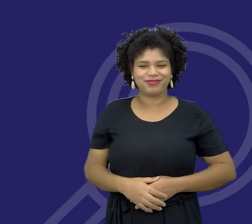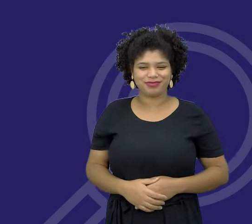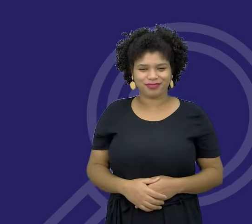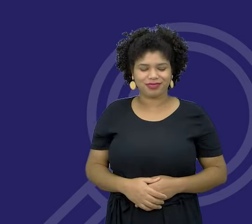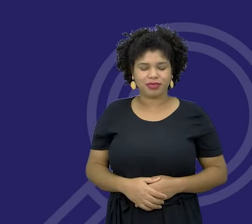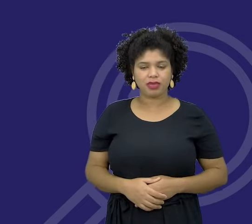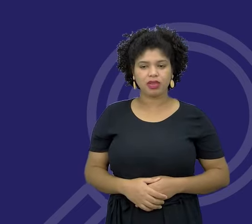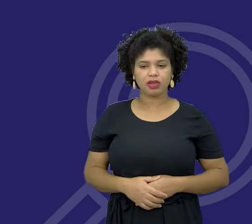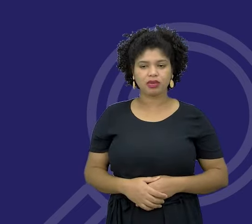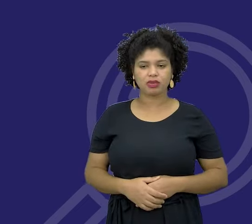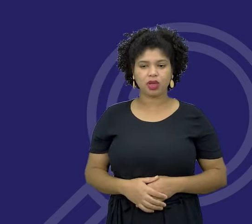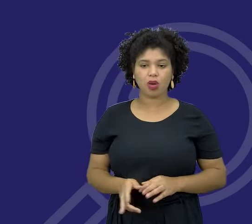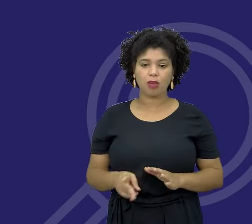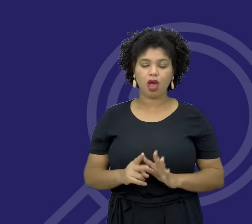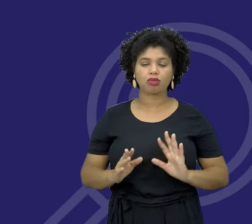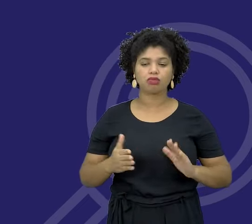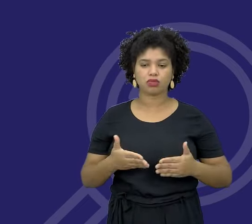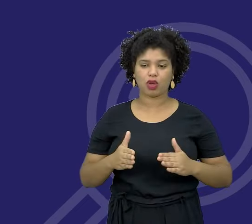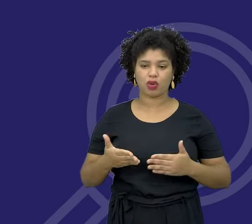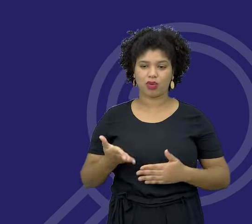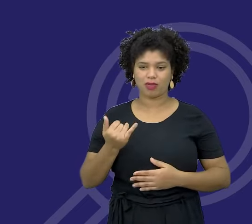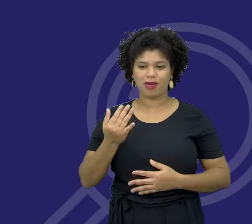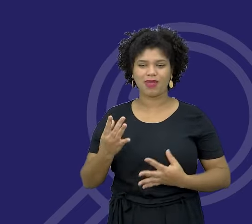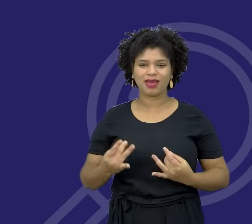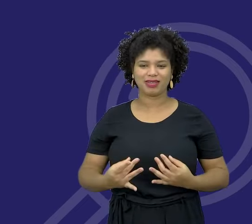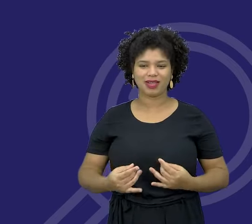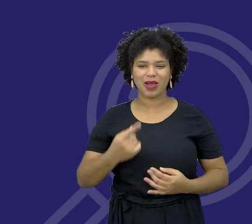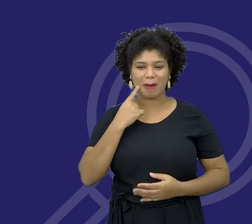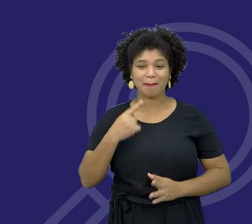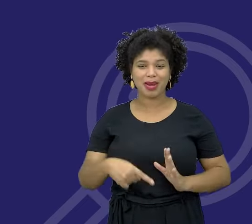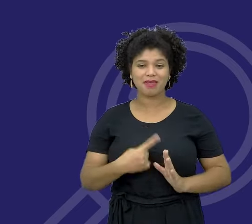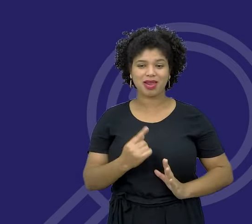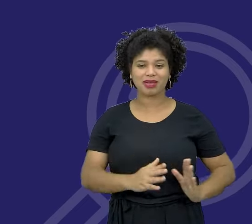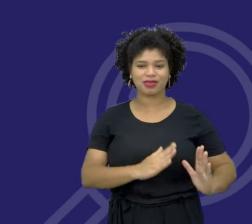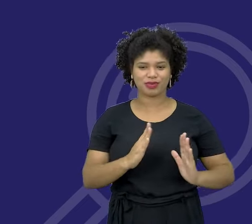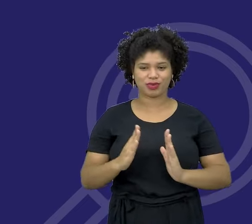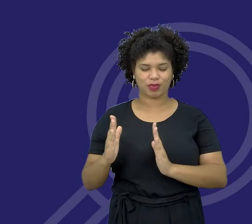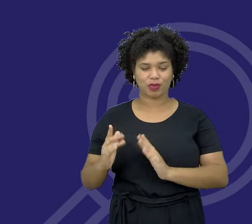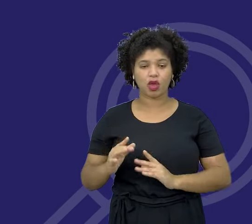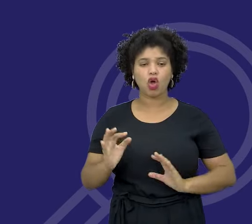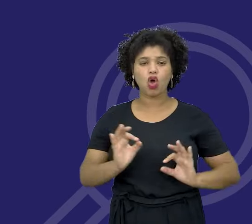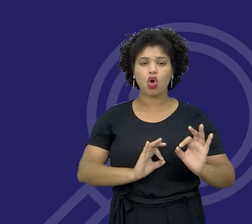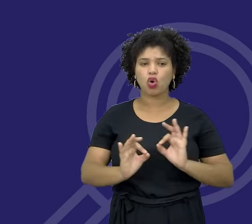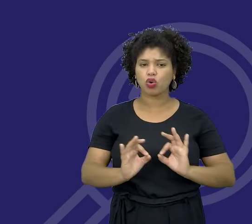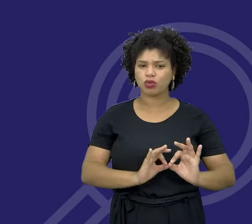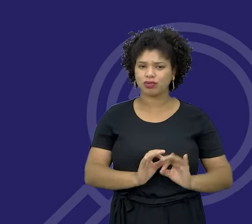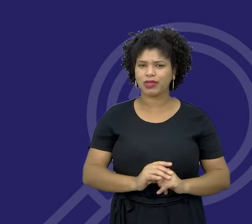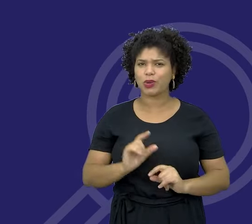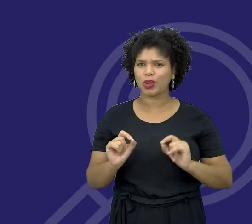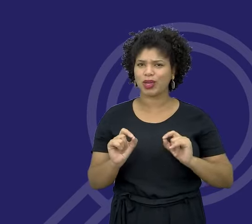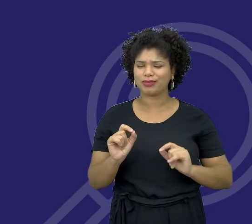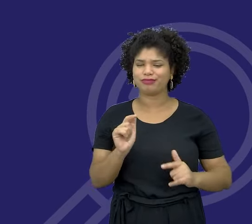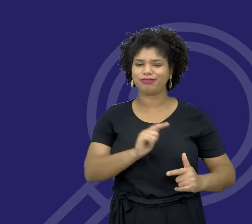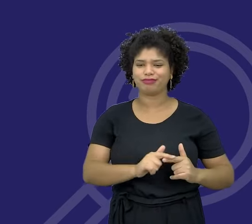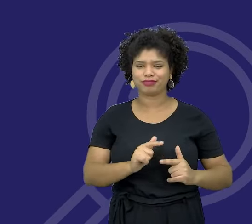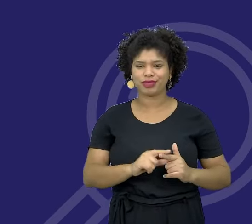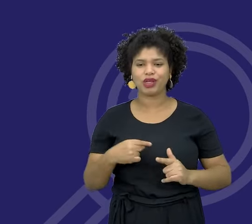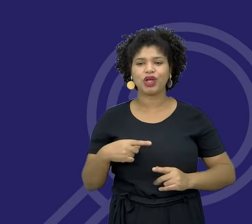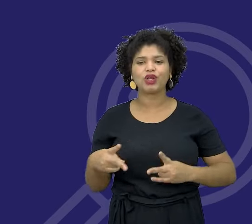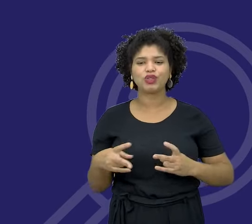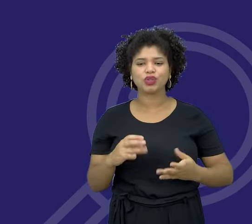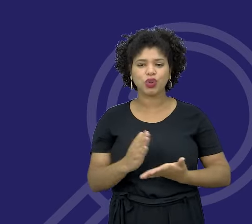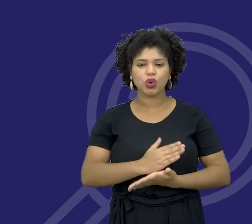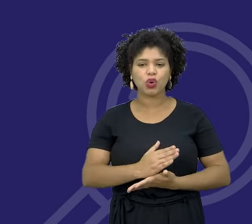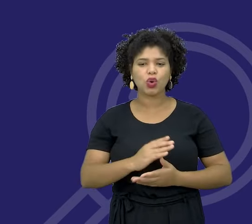mais específica, por assim dizer. Vamos ver a primeira etapa. Preparação do problema. Nós vamos selecionar um